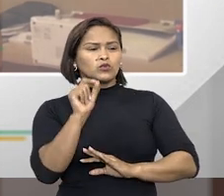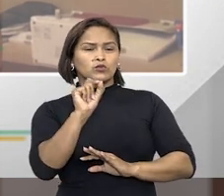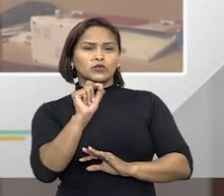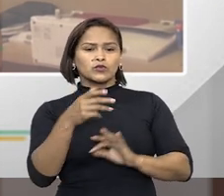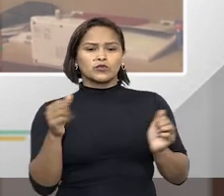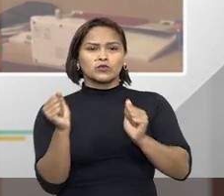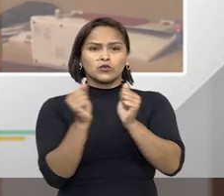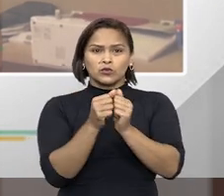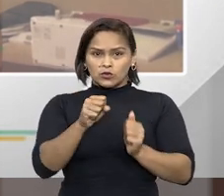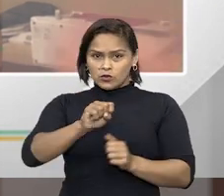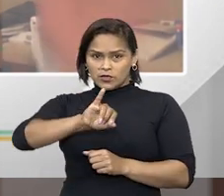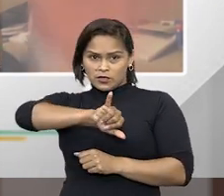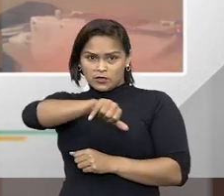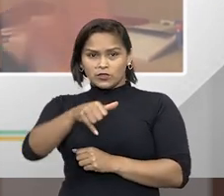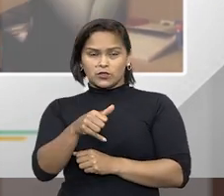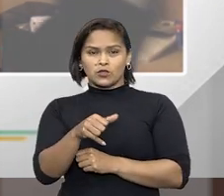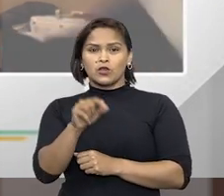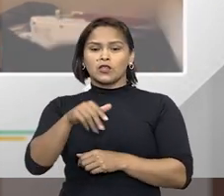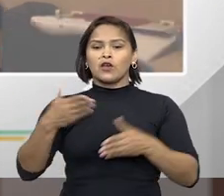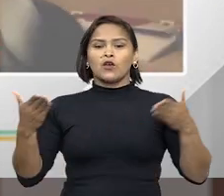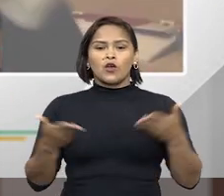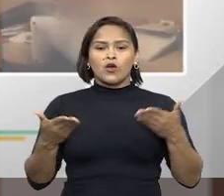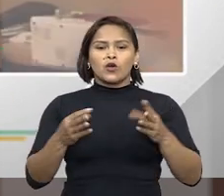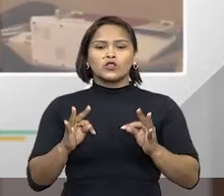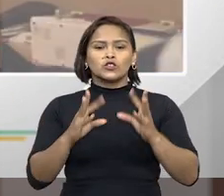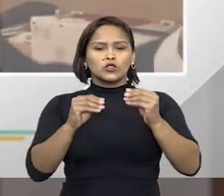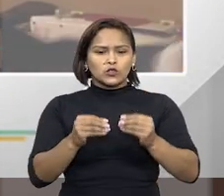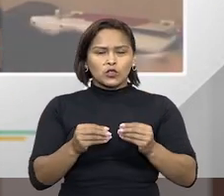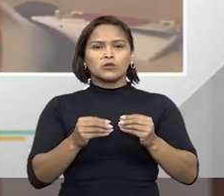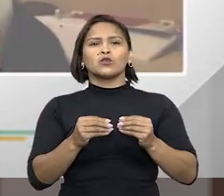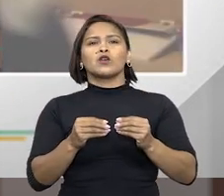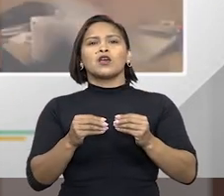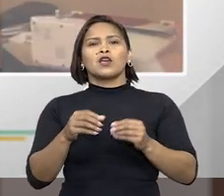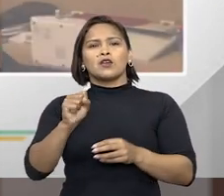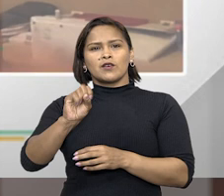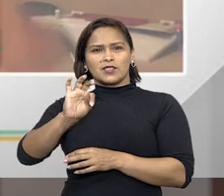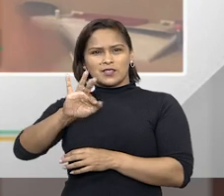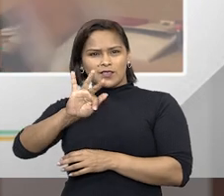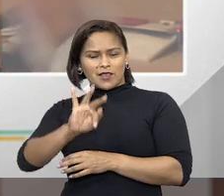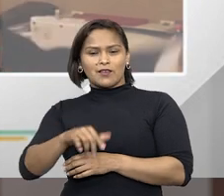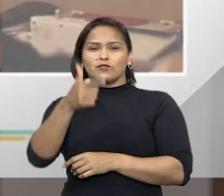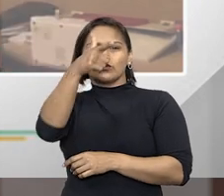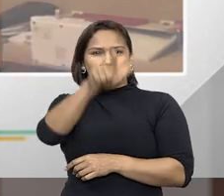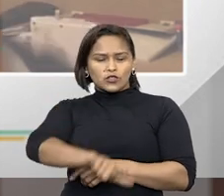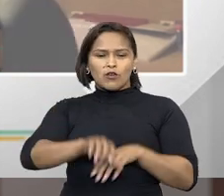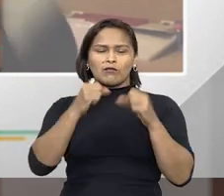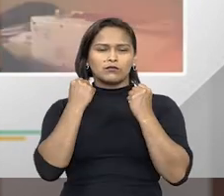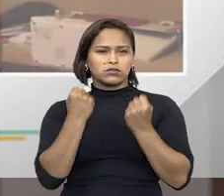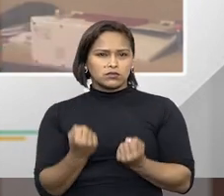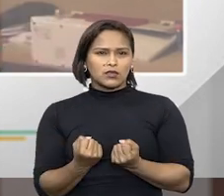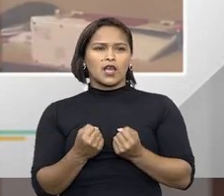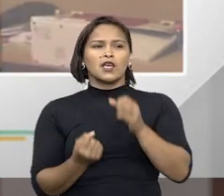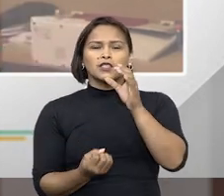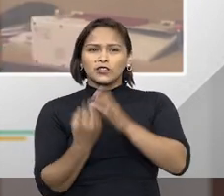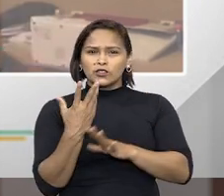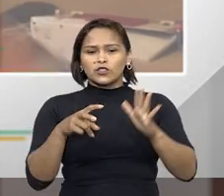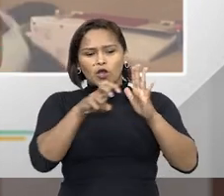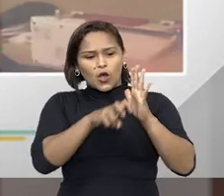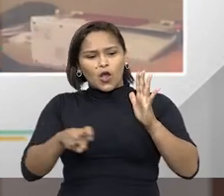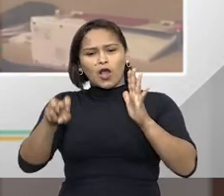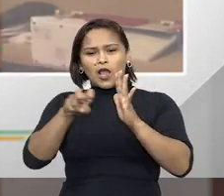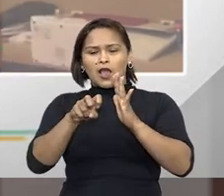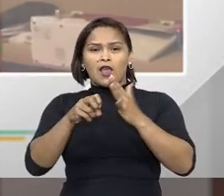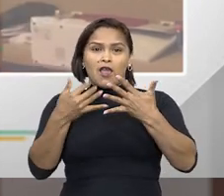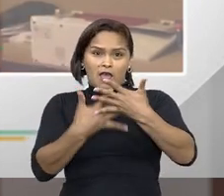o Superior Tribunal de Justiça. Hoje já está todo mundo vendo que o Supremo, de novo, está sobrecarregado, etc. Criou-se a súmula vinculante também